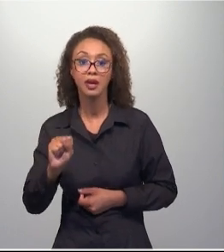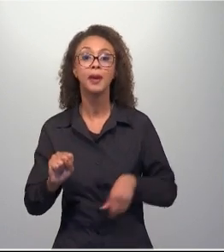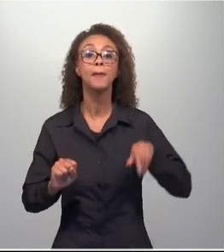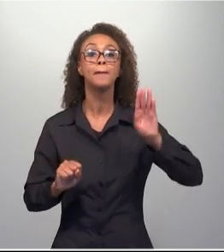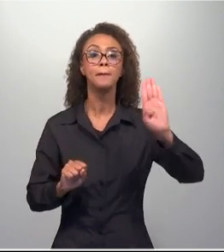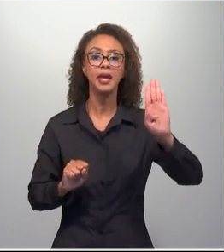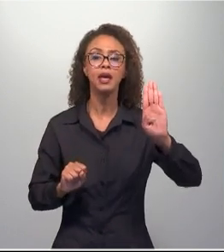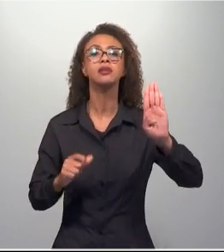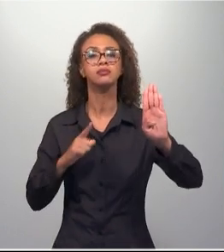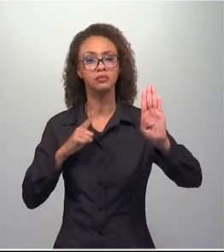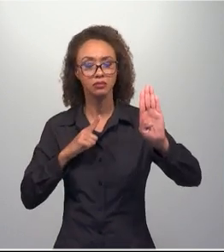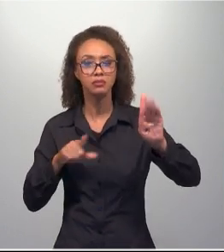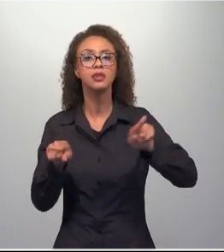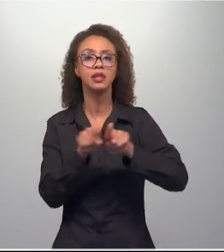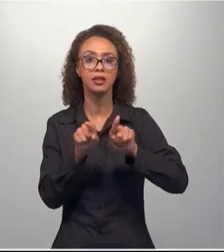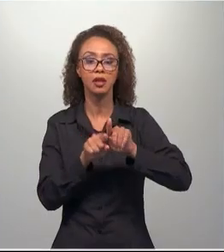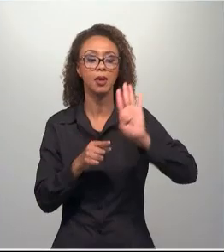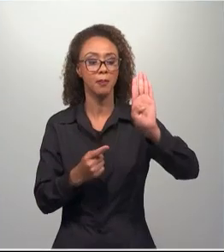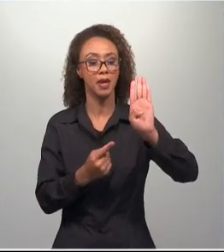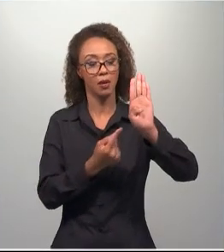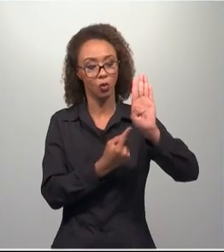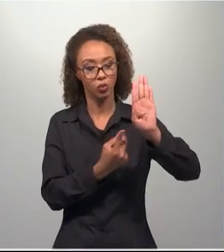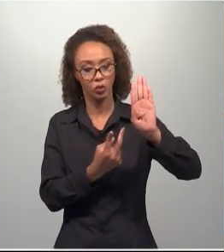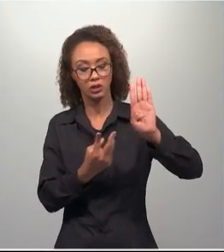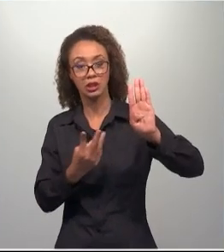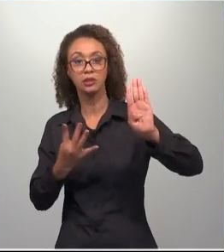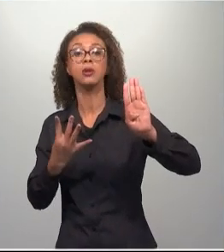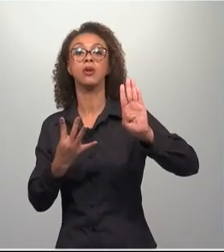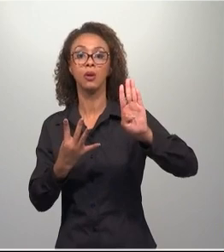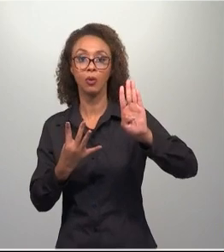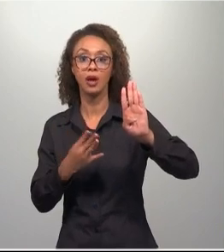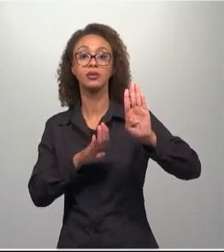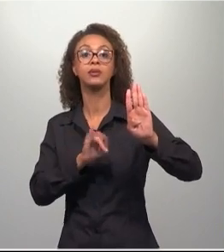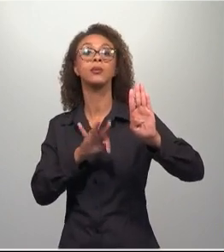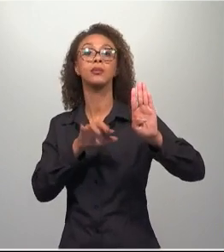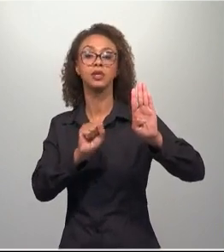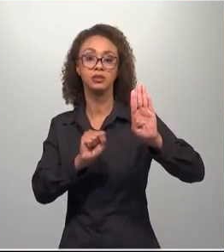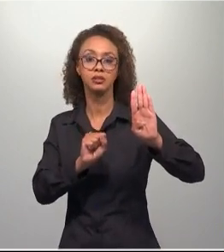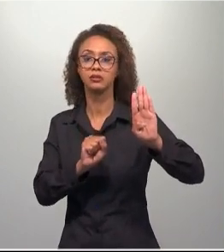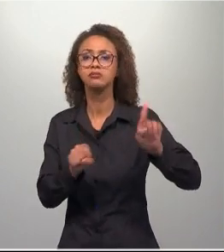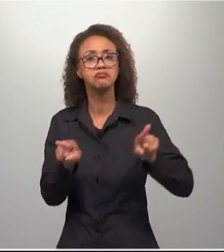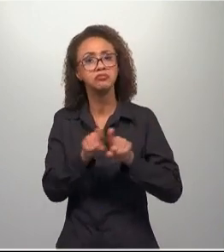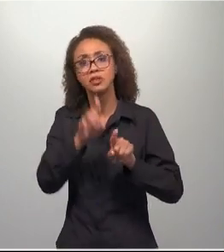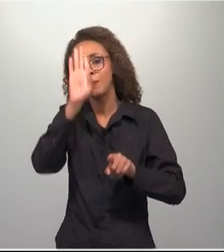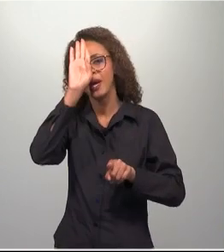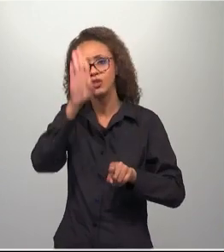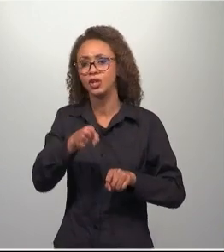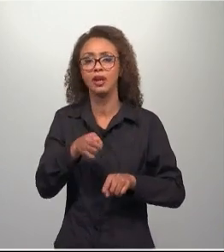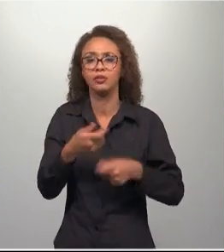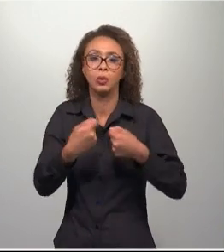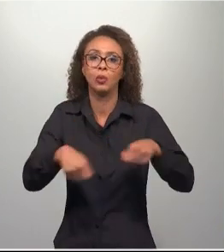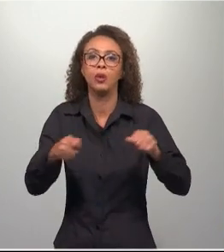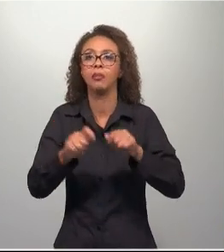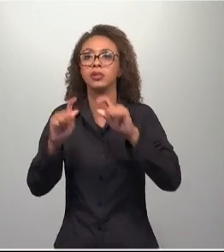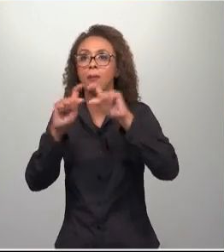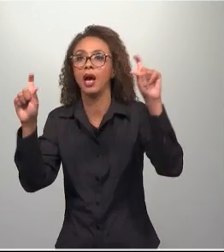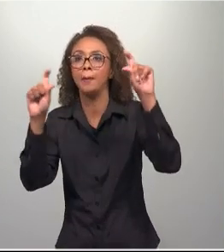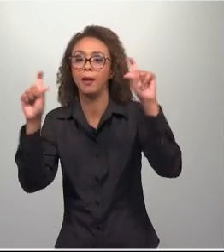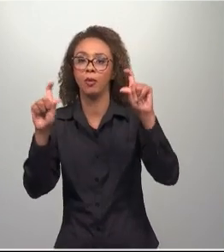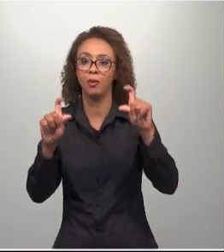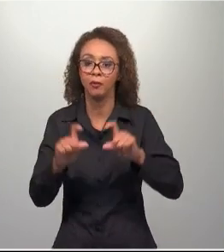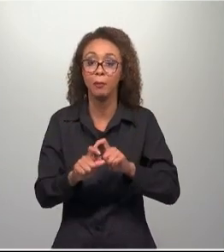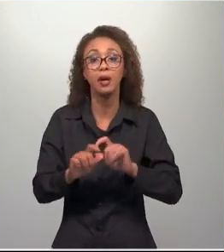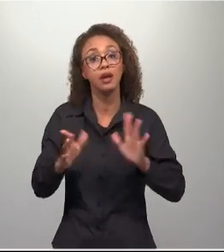do que b ou c é menor bebê então não preciso descrever isso em novas funções e assim vamos para os codificadores